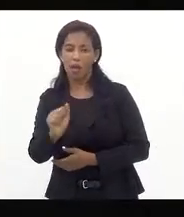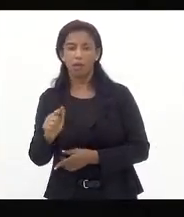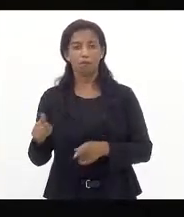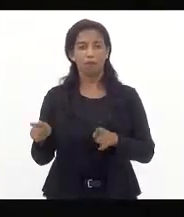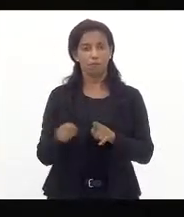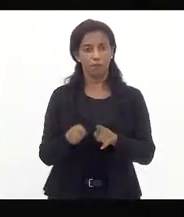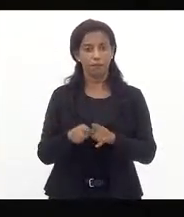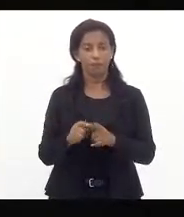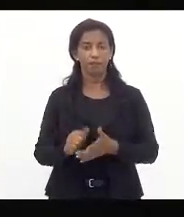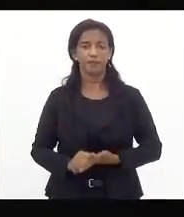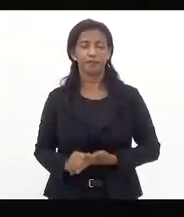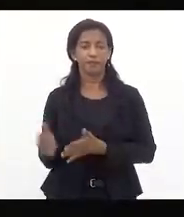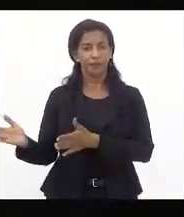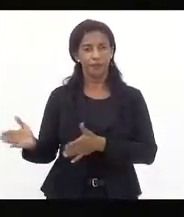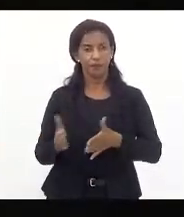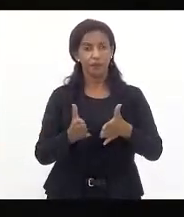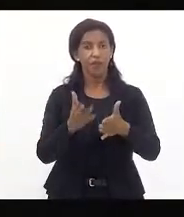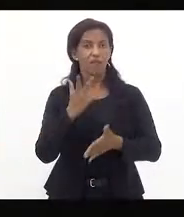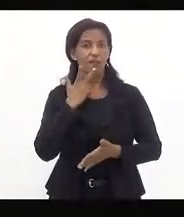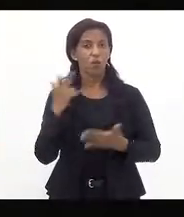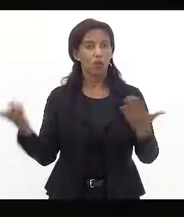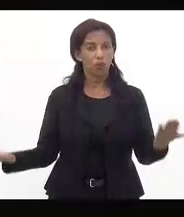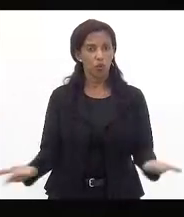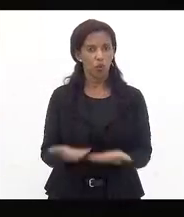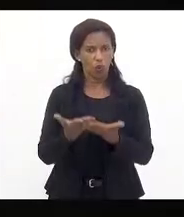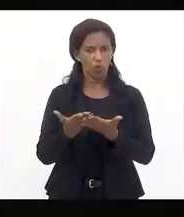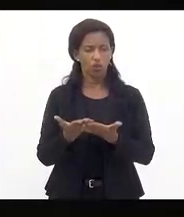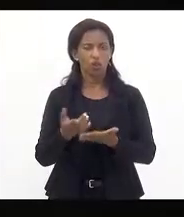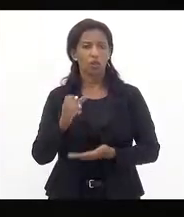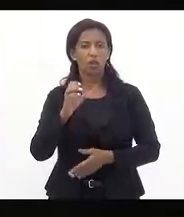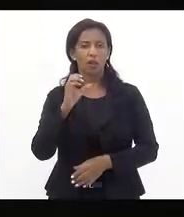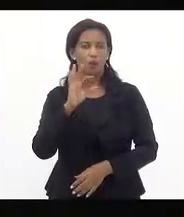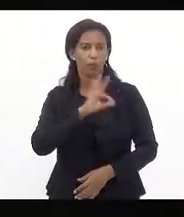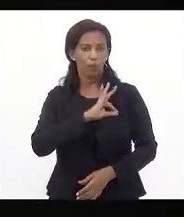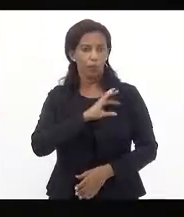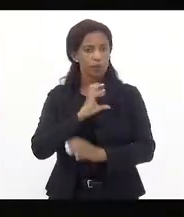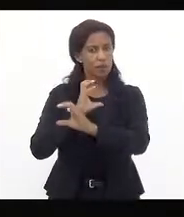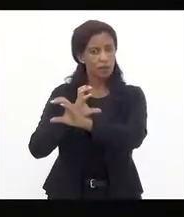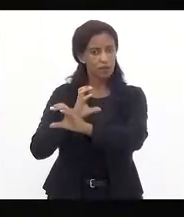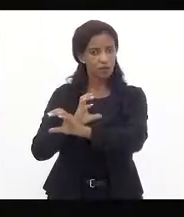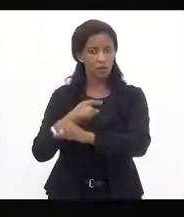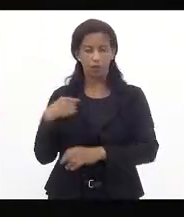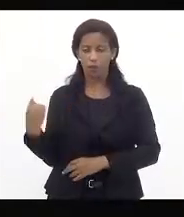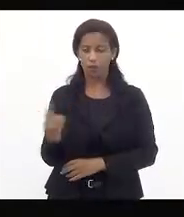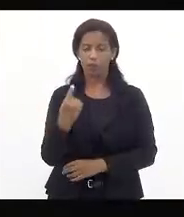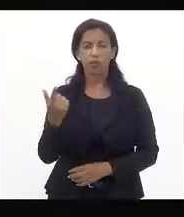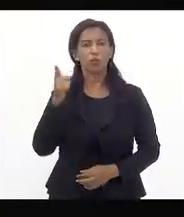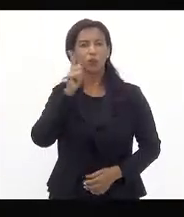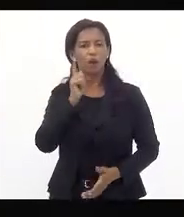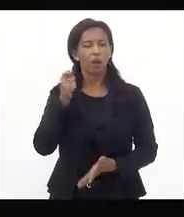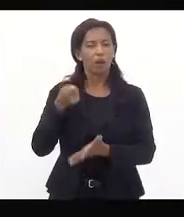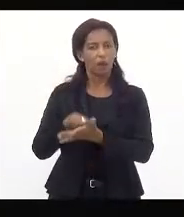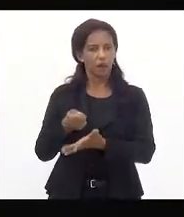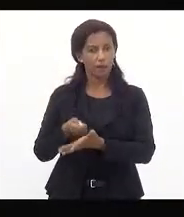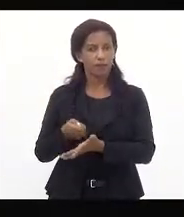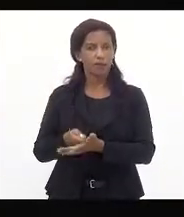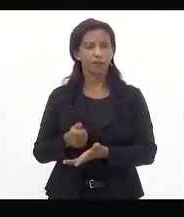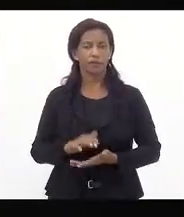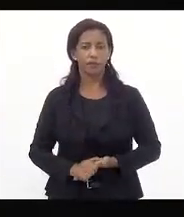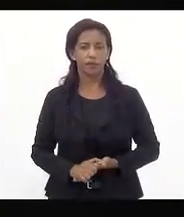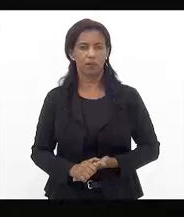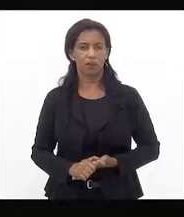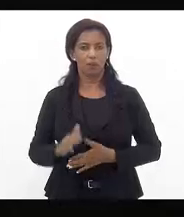casa, disse que hoje o efetivo da Polícia Civil, para que a gente pudesse garantir